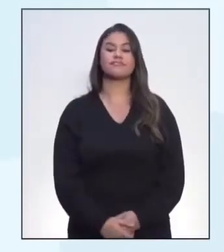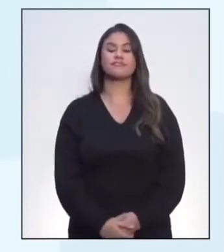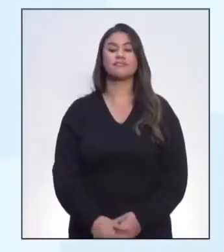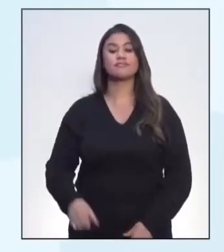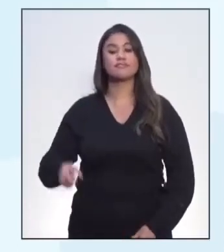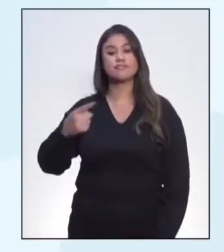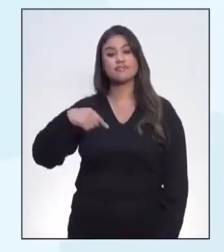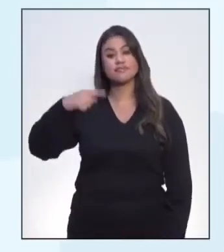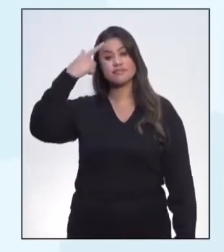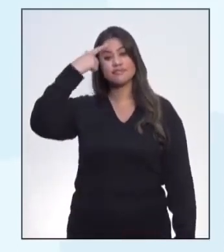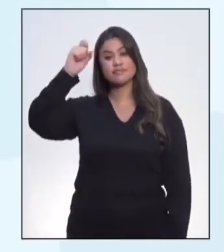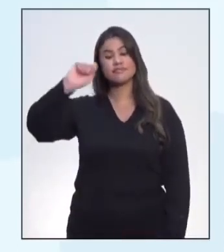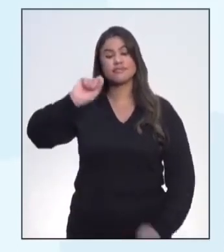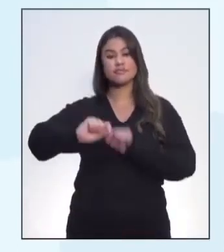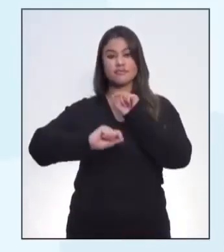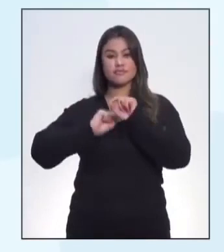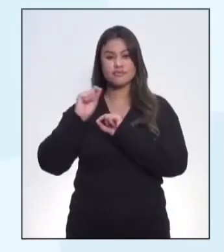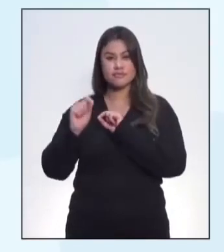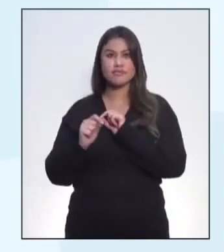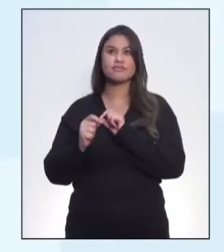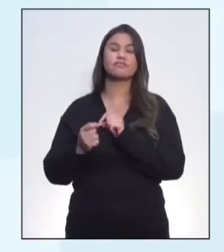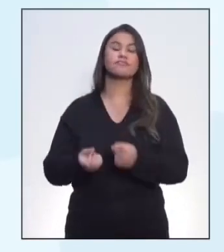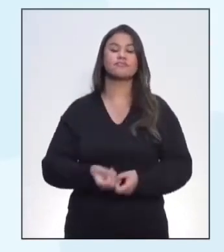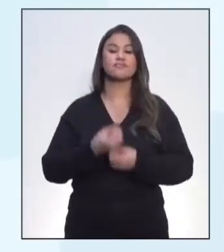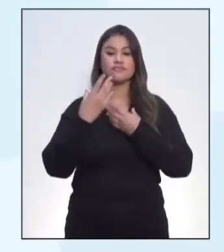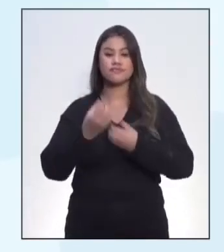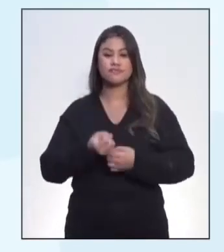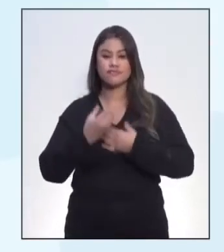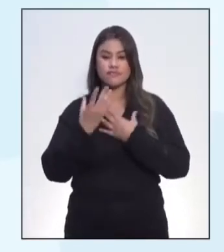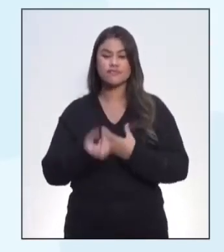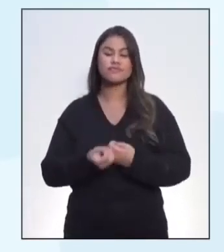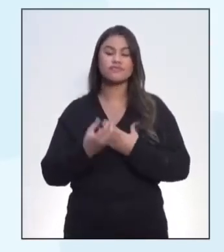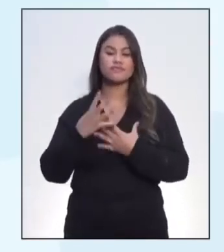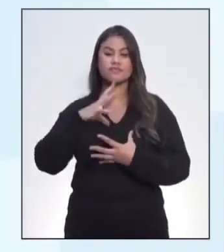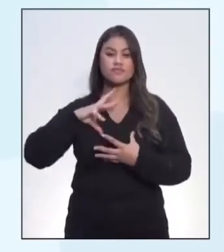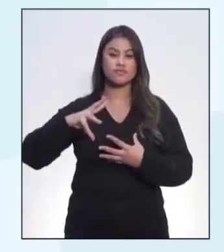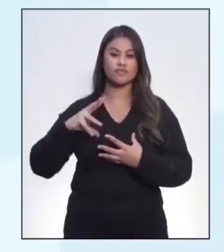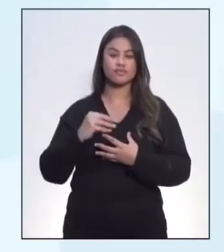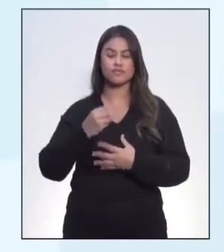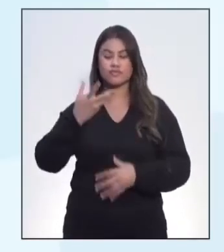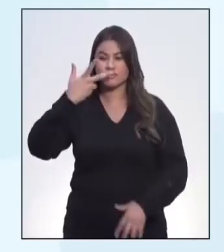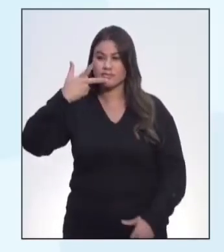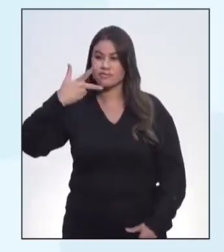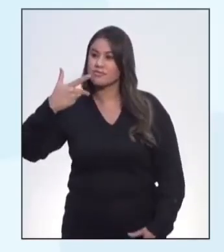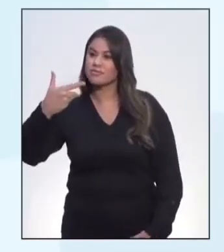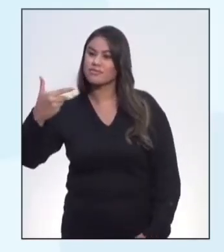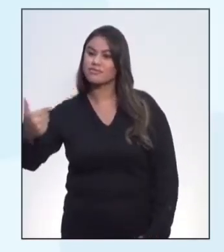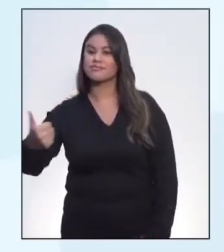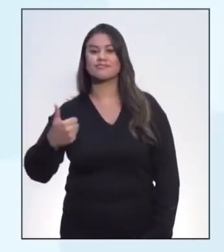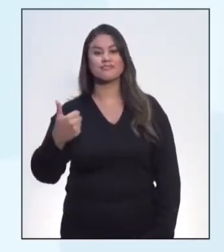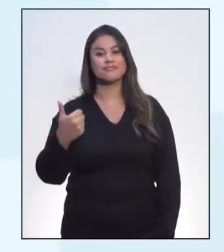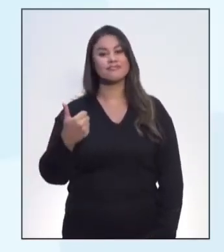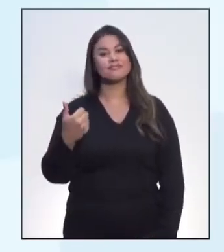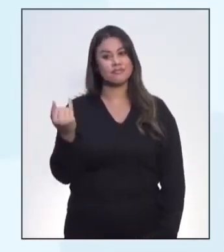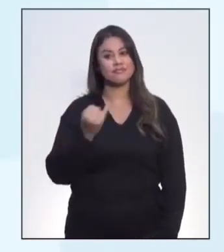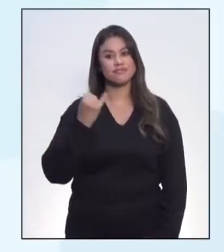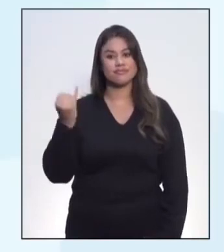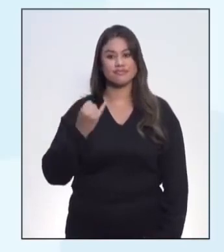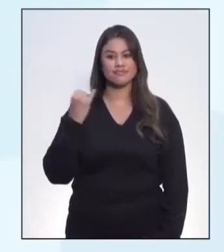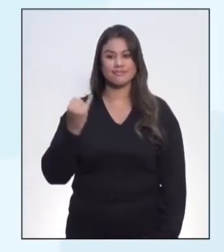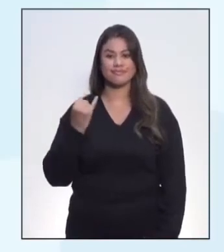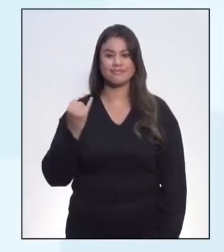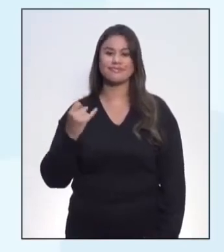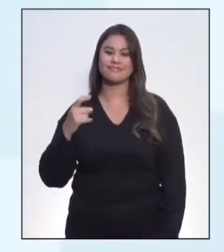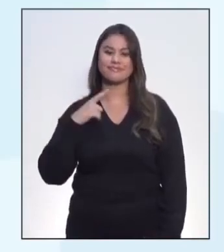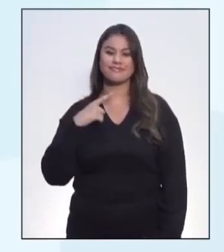de tornar as informações, de tornar o gráfico, tornar os dados atrativos visualmente é extremamente importante. E é isso que a